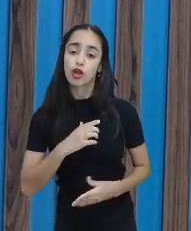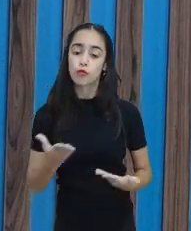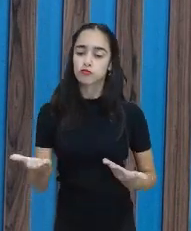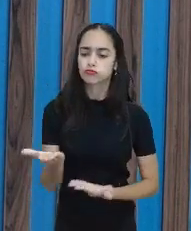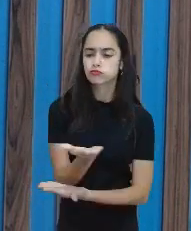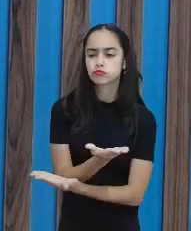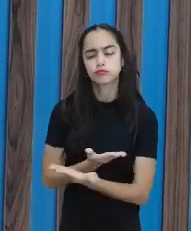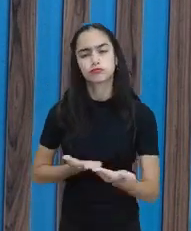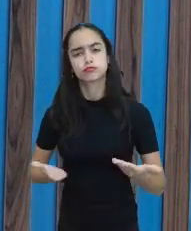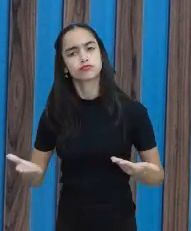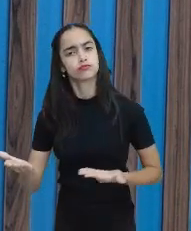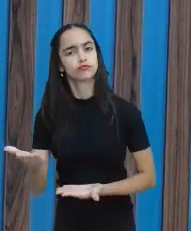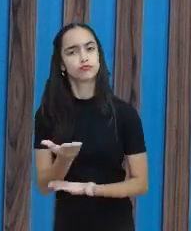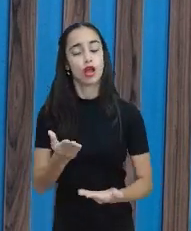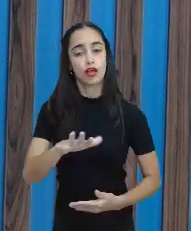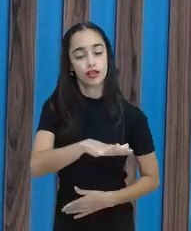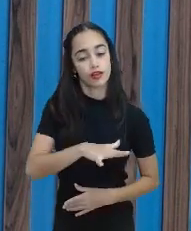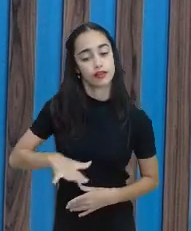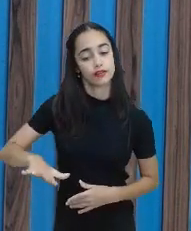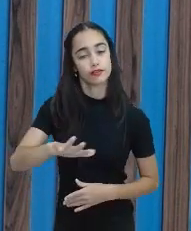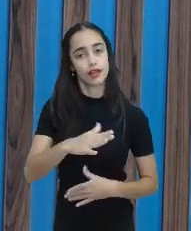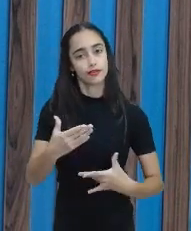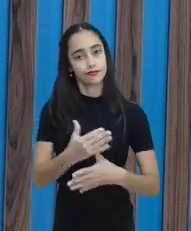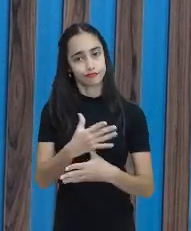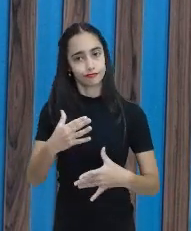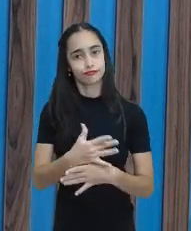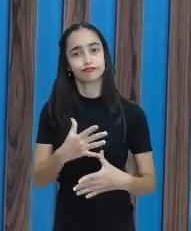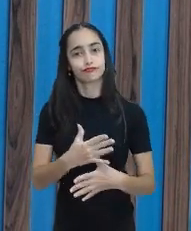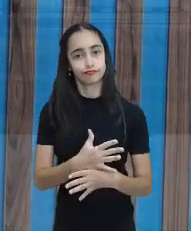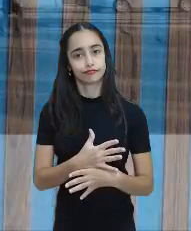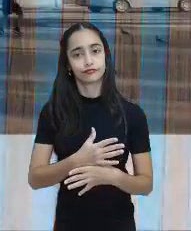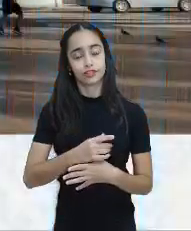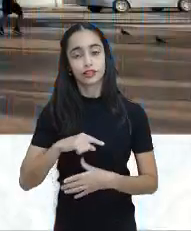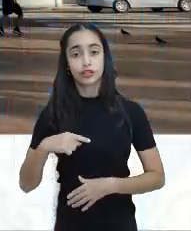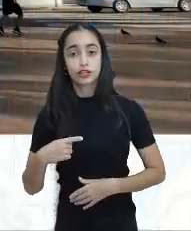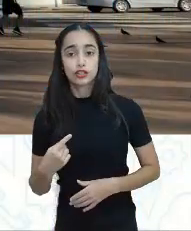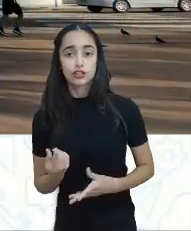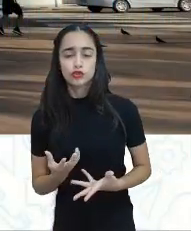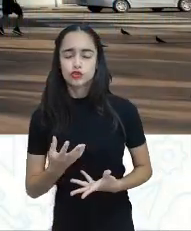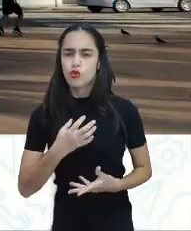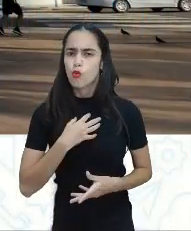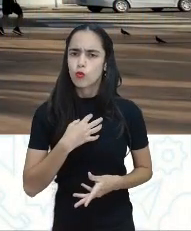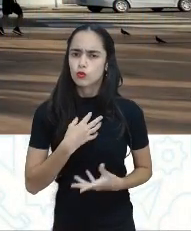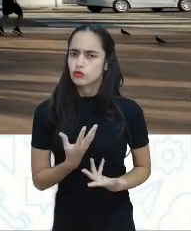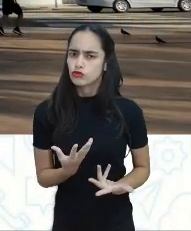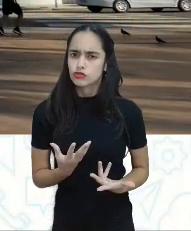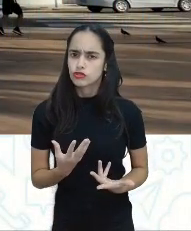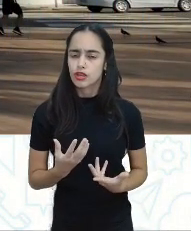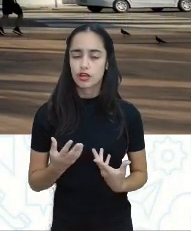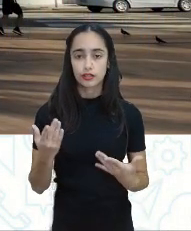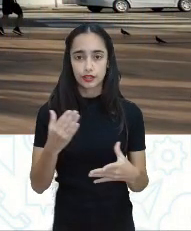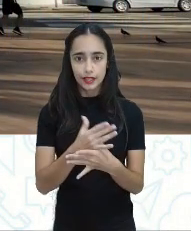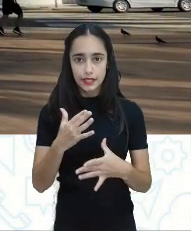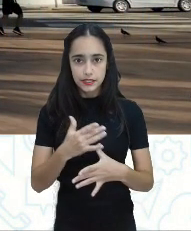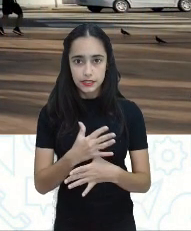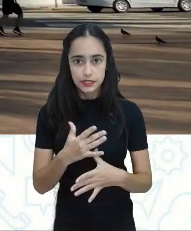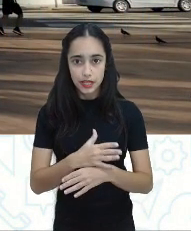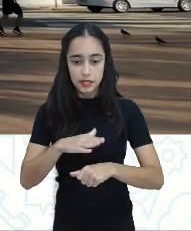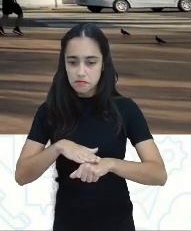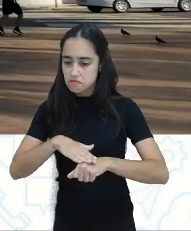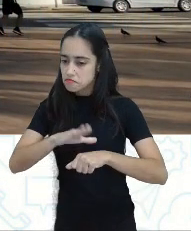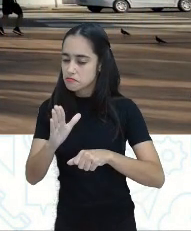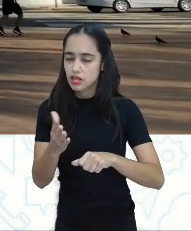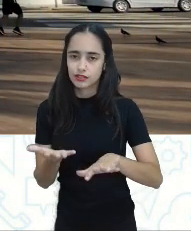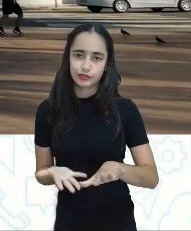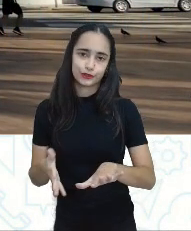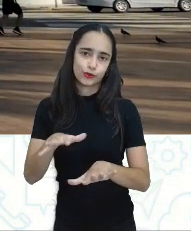convívio nessas áreas urbanas, nas nossas cidades, de uma forma que essa cidade ela seja mais